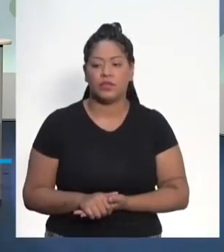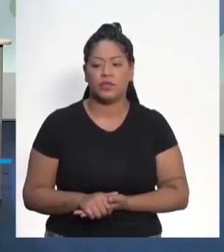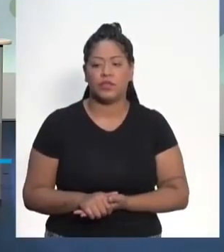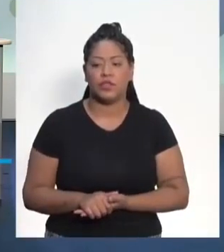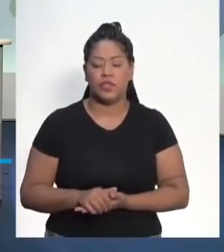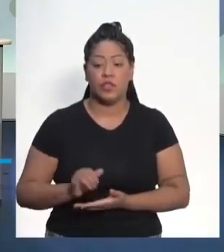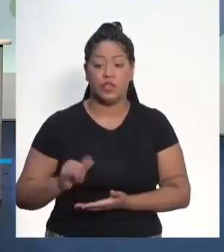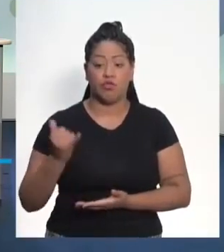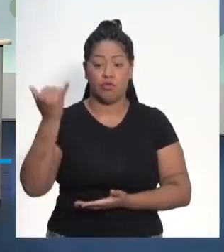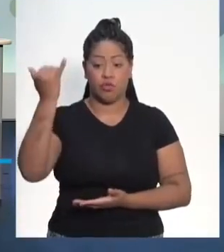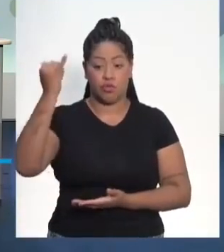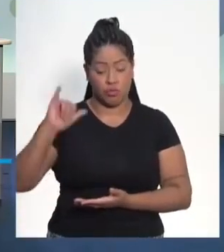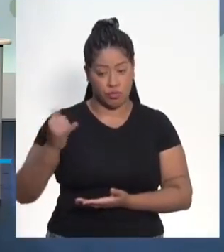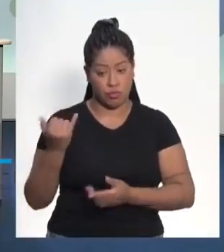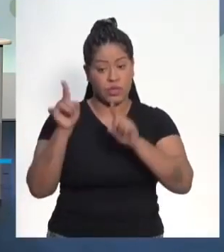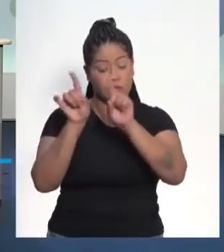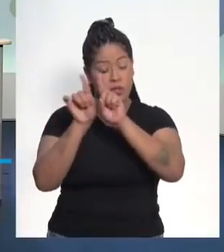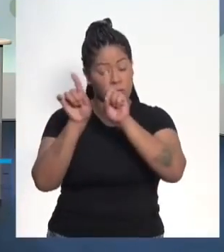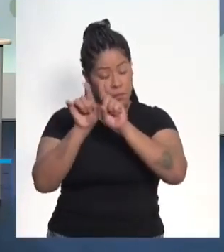do celular, que tem